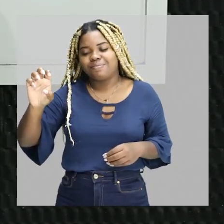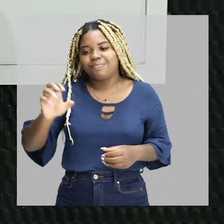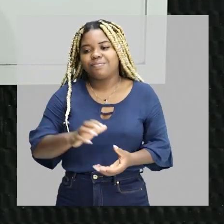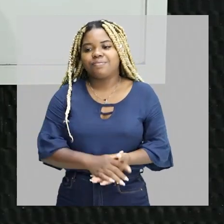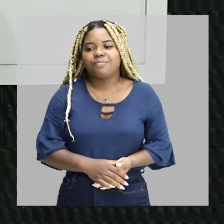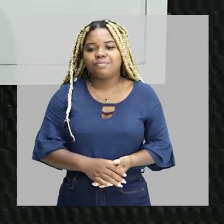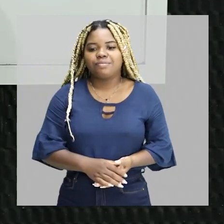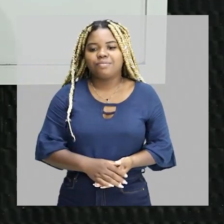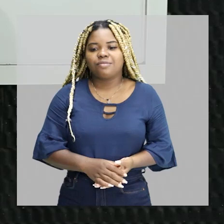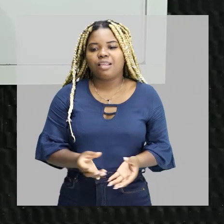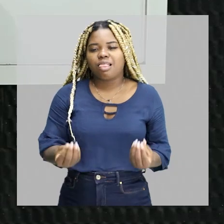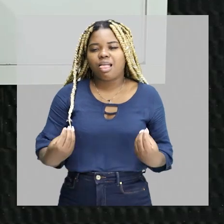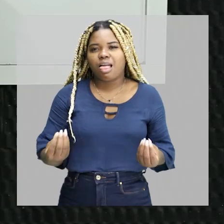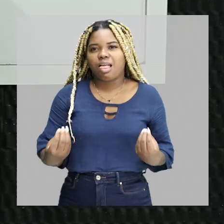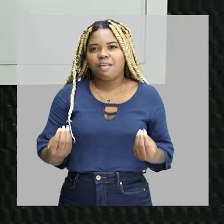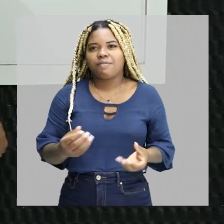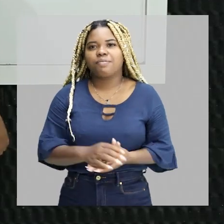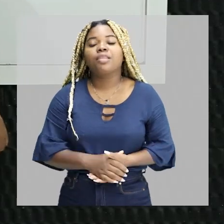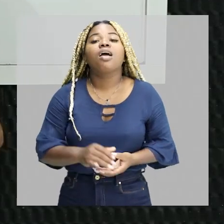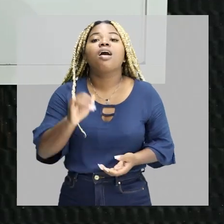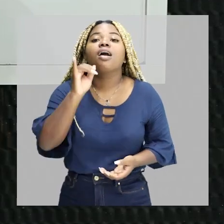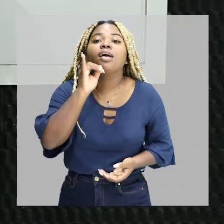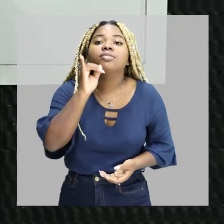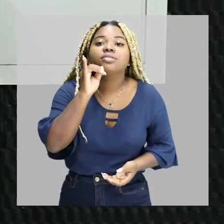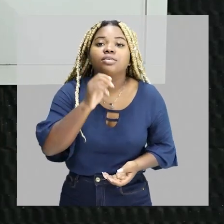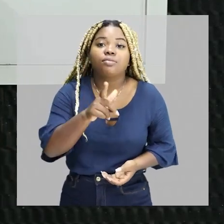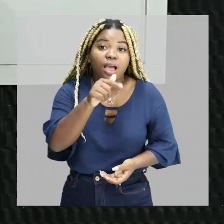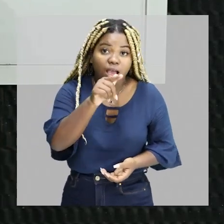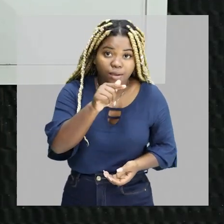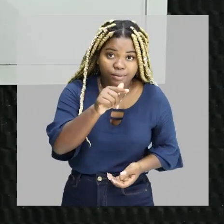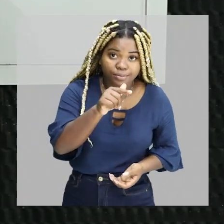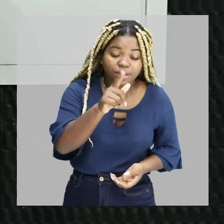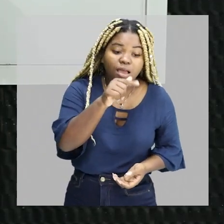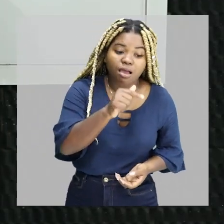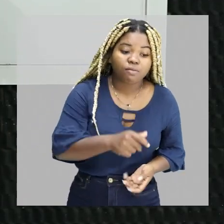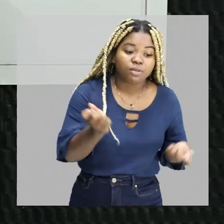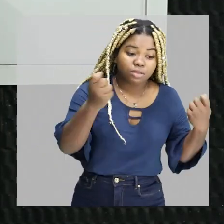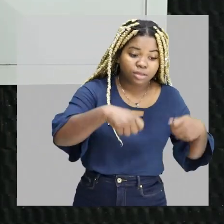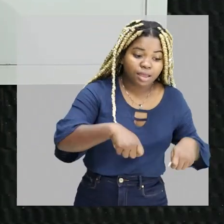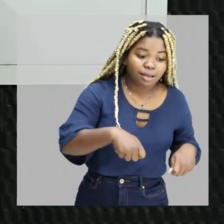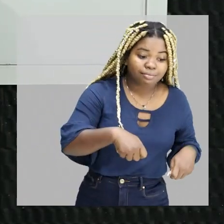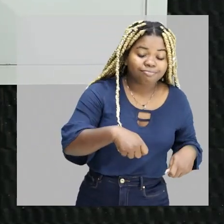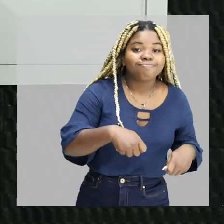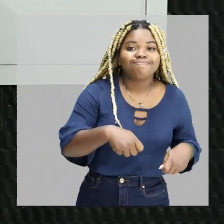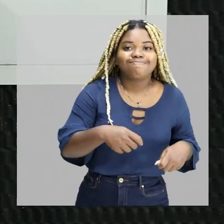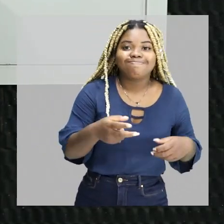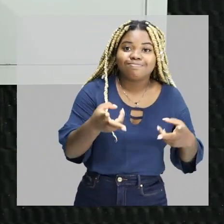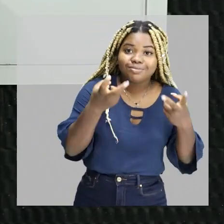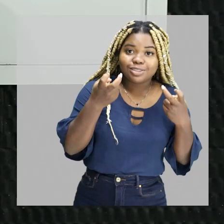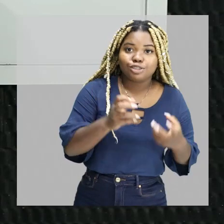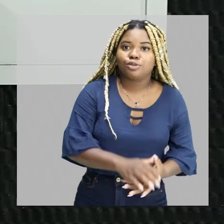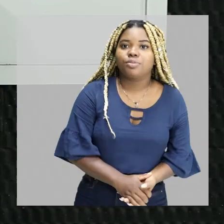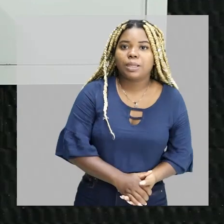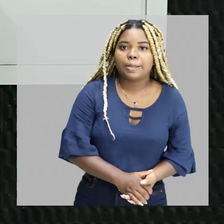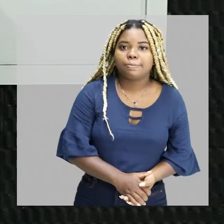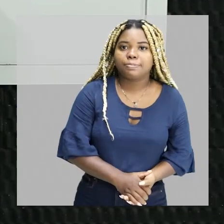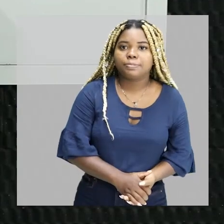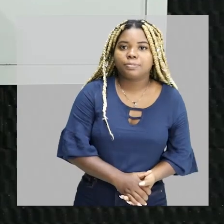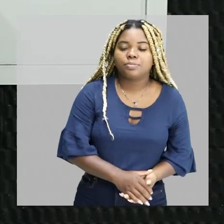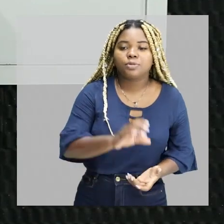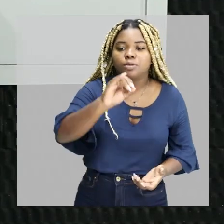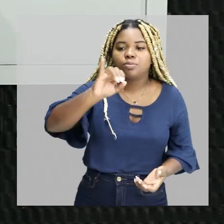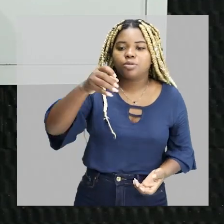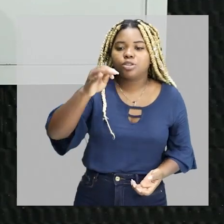líquido qualquer, por exemplo, na água, certo? Na água a gente consegue perceber isso, que existem corpos que a gente coloca em que eles